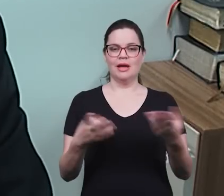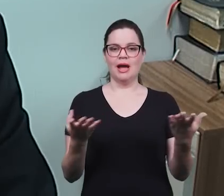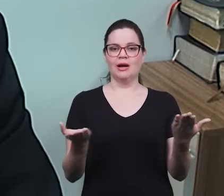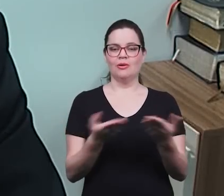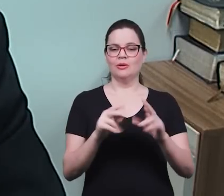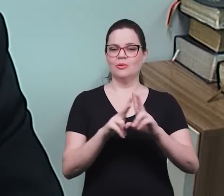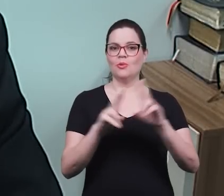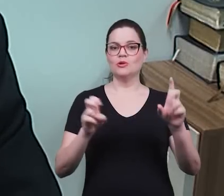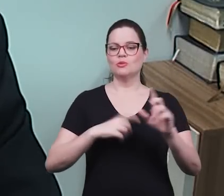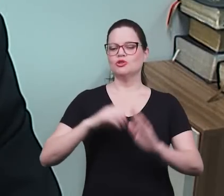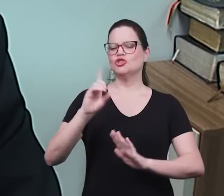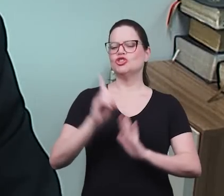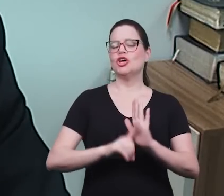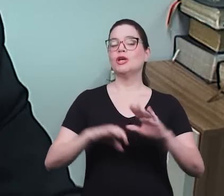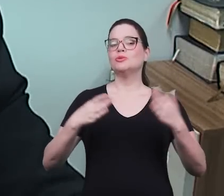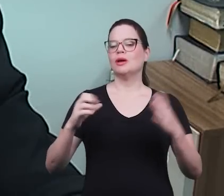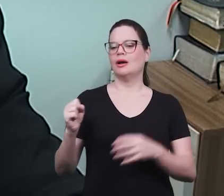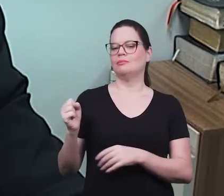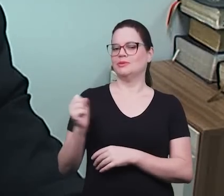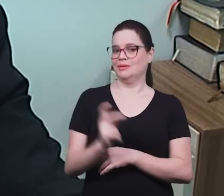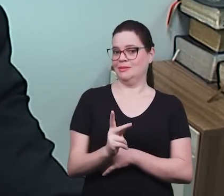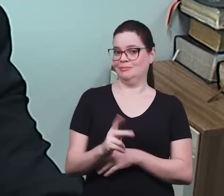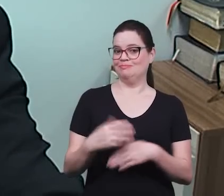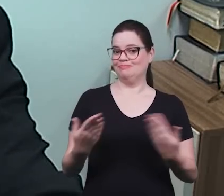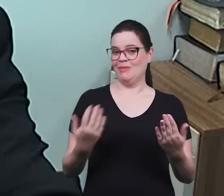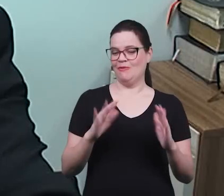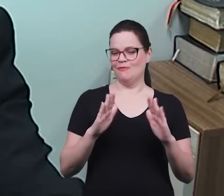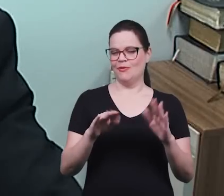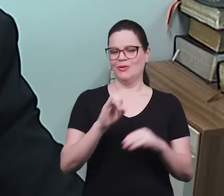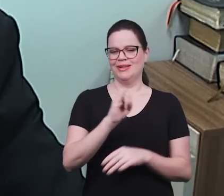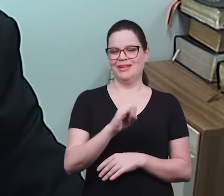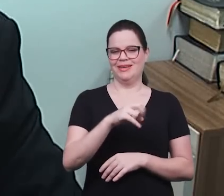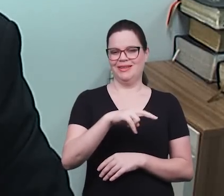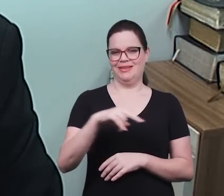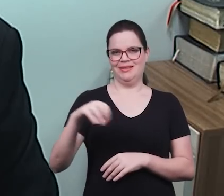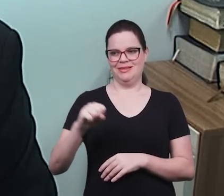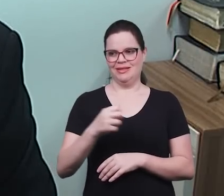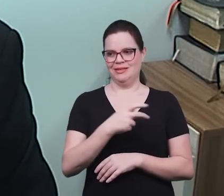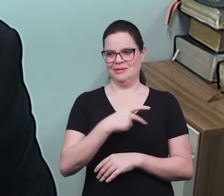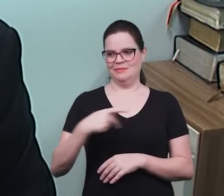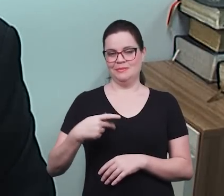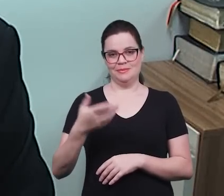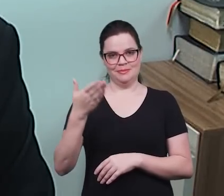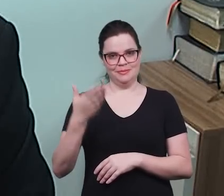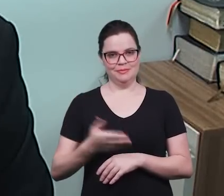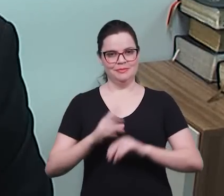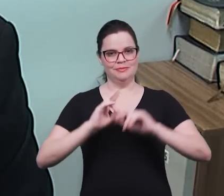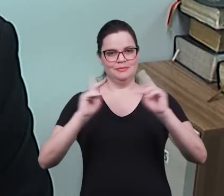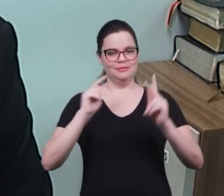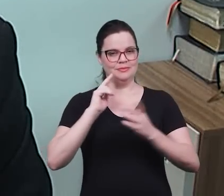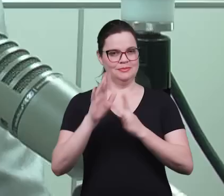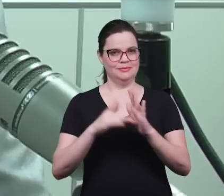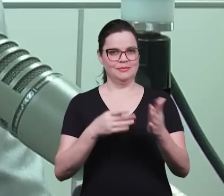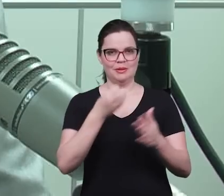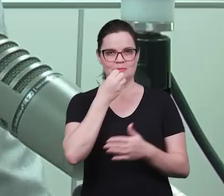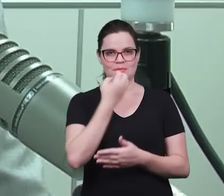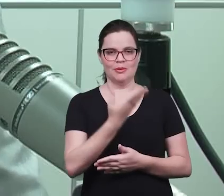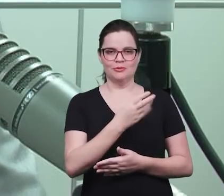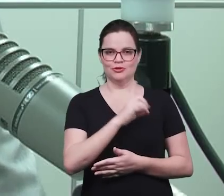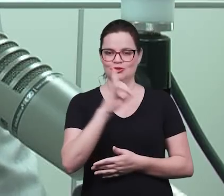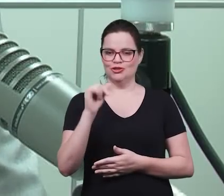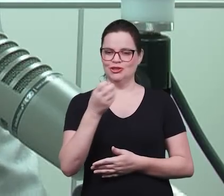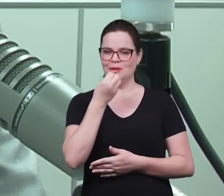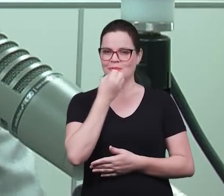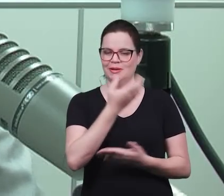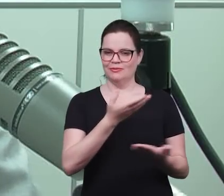previdenciário. Mais especificamente hoje, nós vamos falar sobre o INSS. Pastor José Júnior, Pai do Senhor Jesus, muito bom dia, seja bem-vindo.